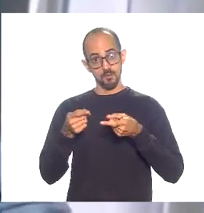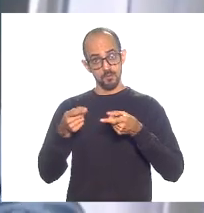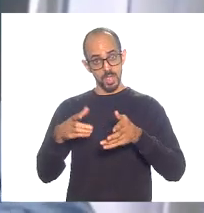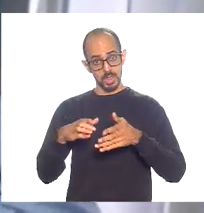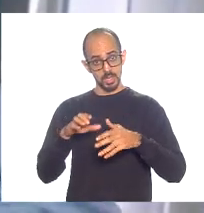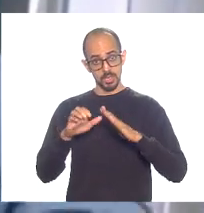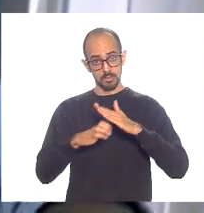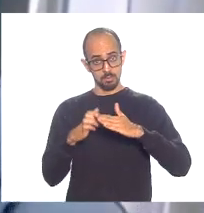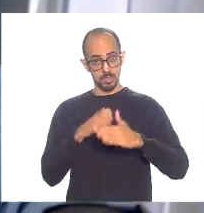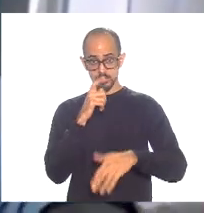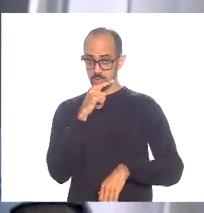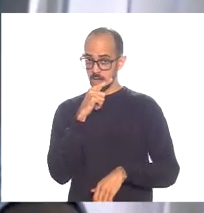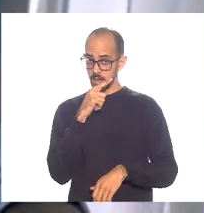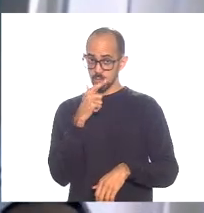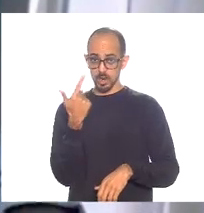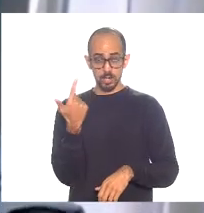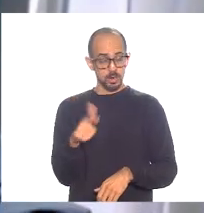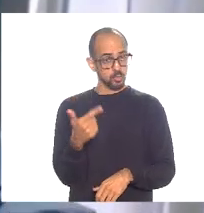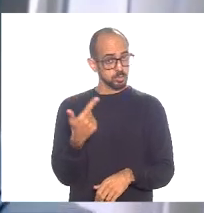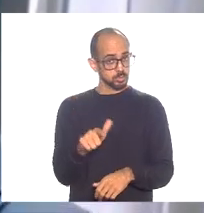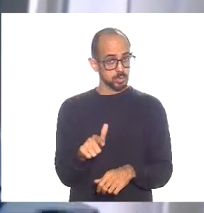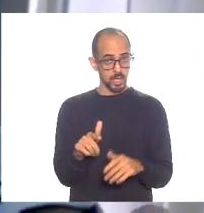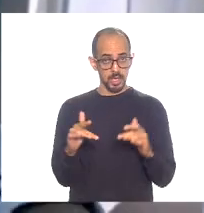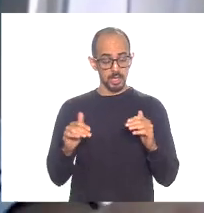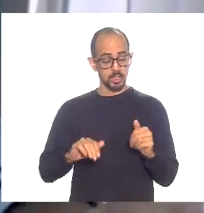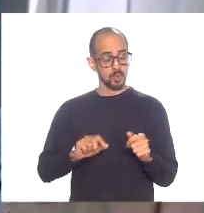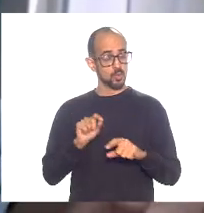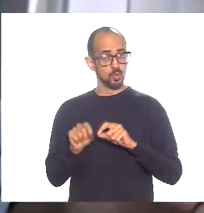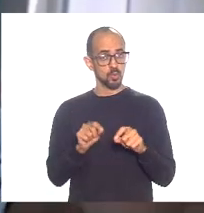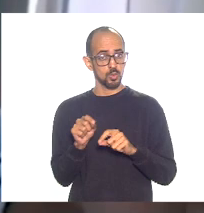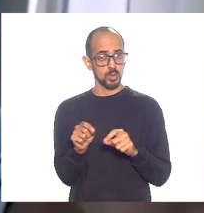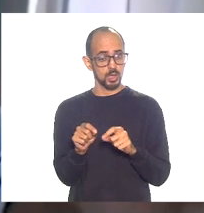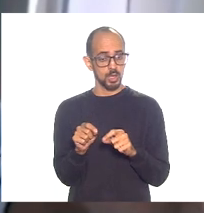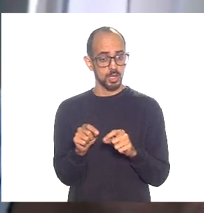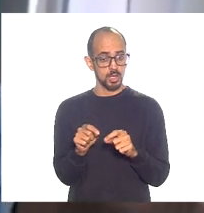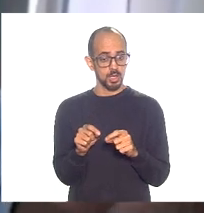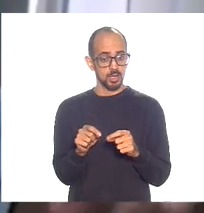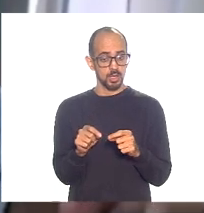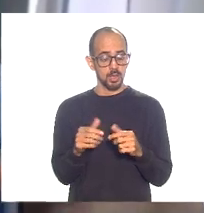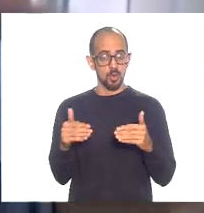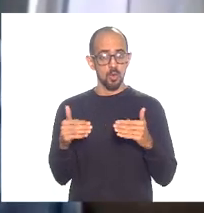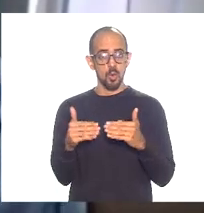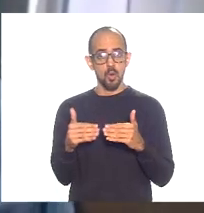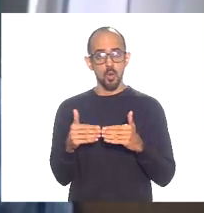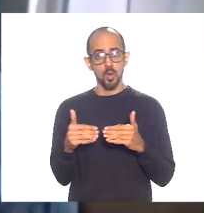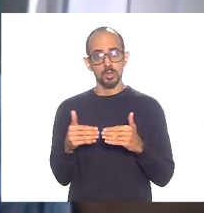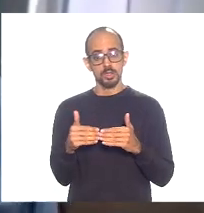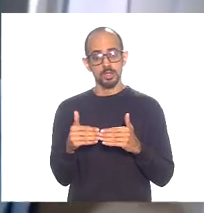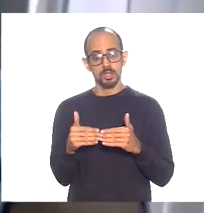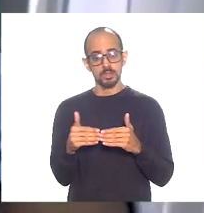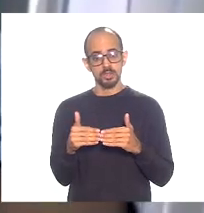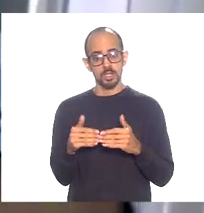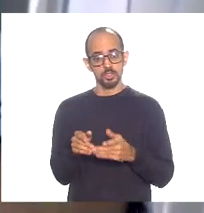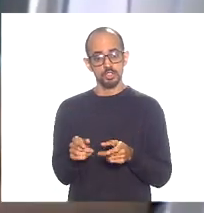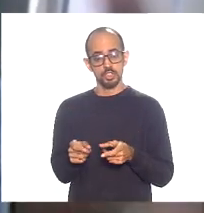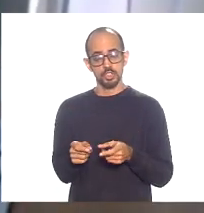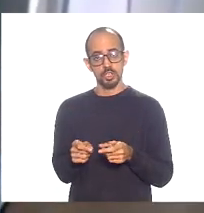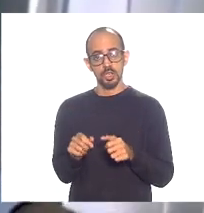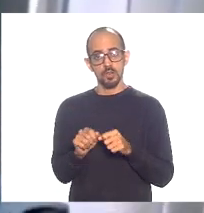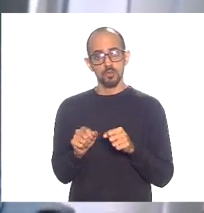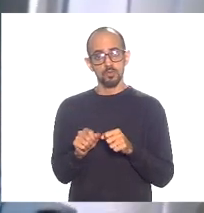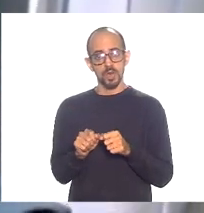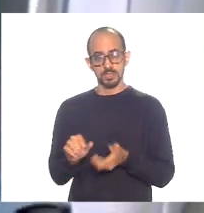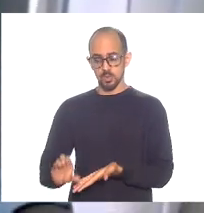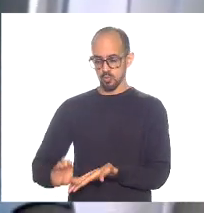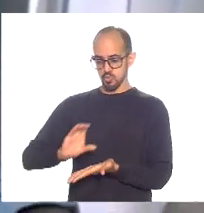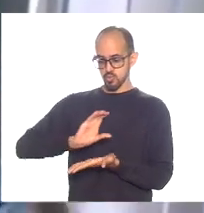a venda da SEDAI não tem nada a ver, deputada Marta, com o projeto de gerar receitas e enfrentar o desafio